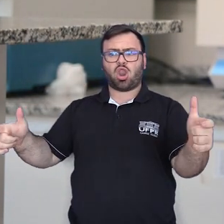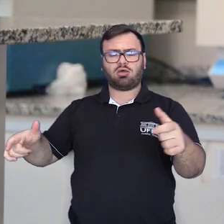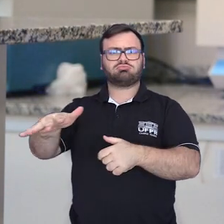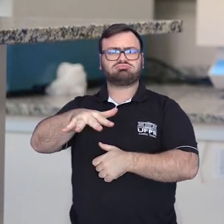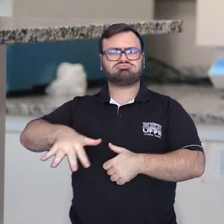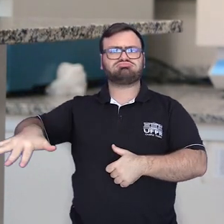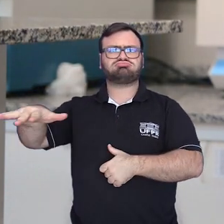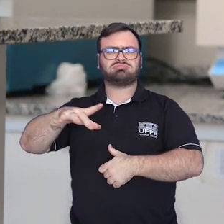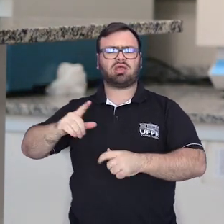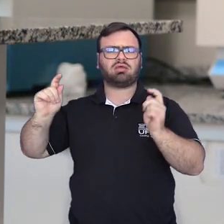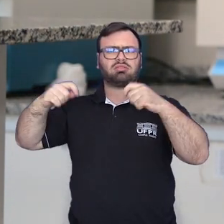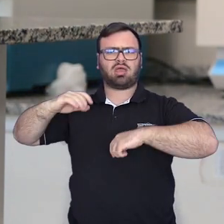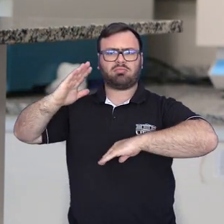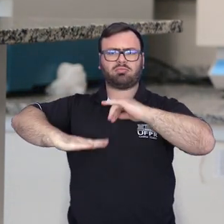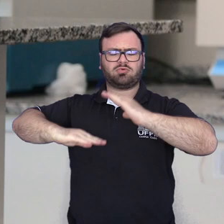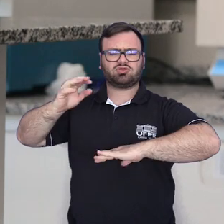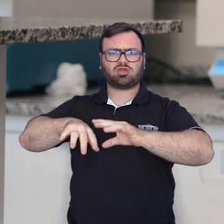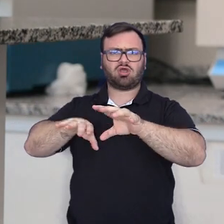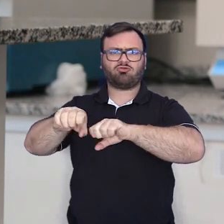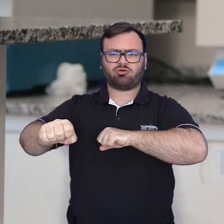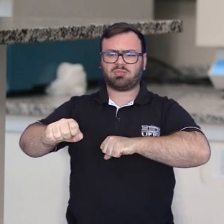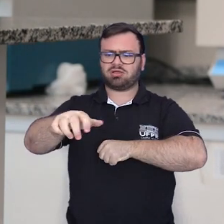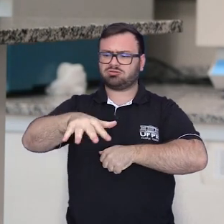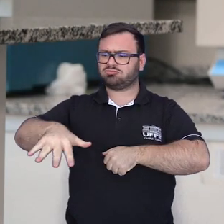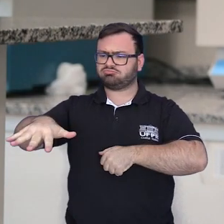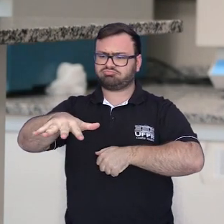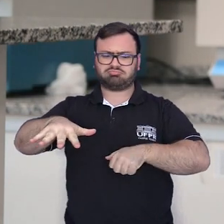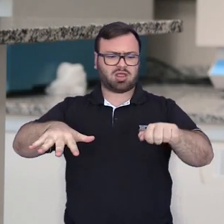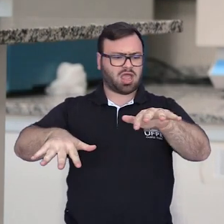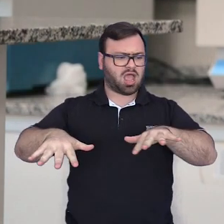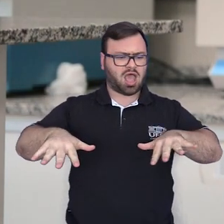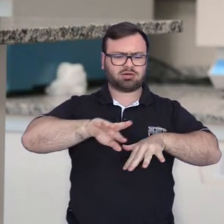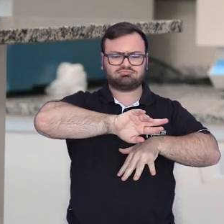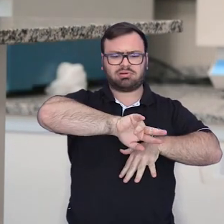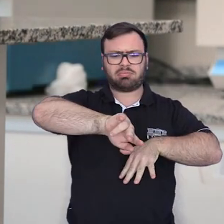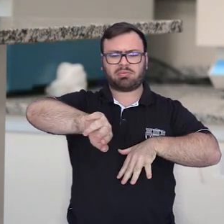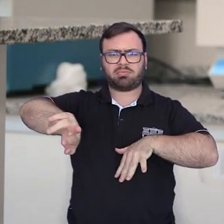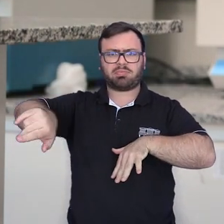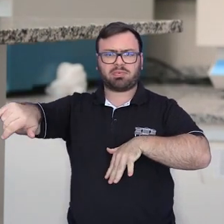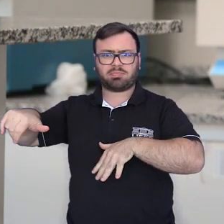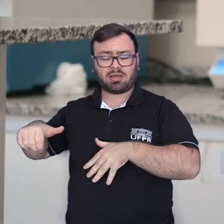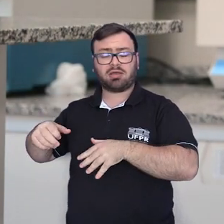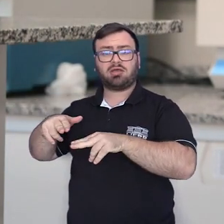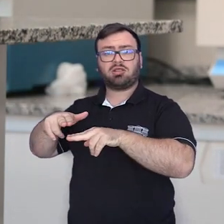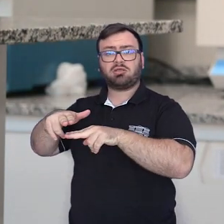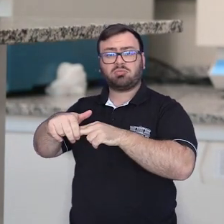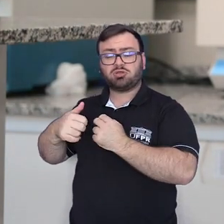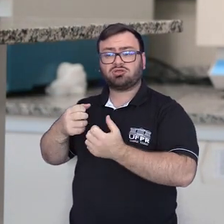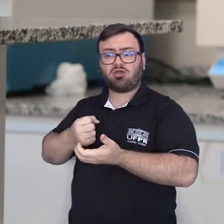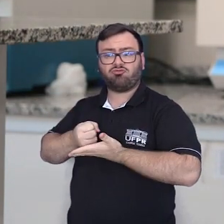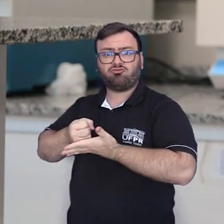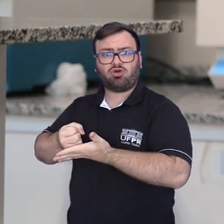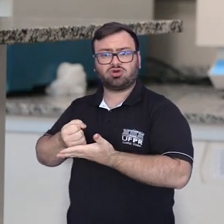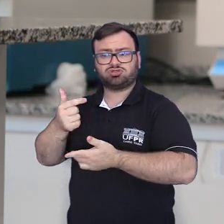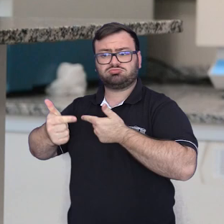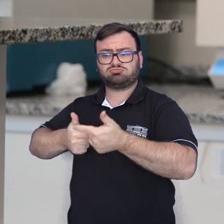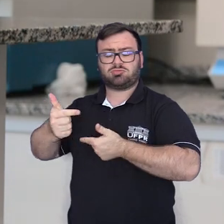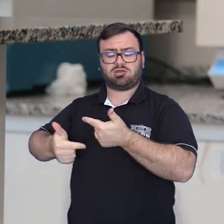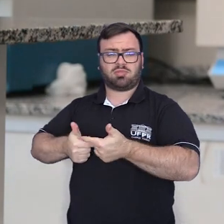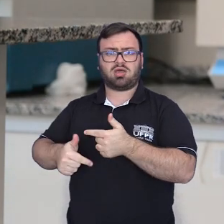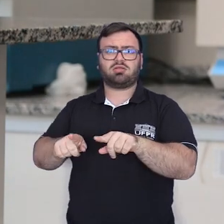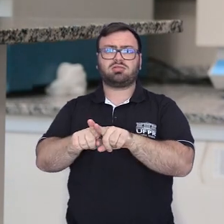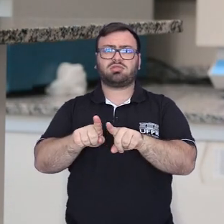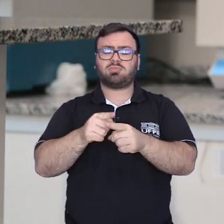diversas áreas, então foi uma base forte para a entrada do mercado de trabalho. E fazer na UFR, que é uma